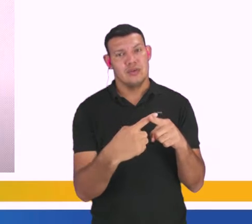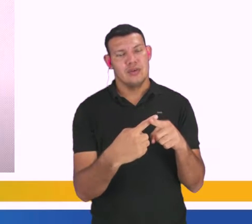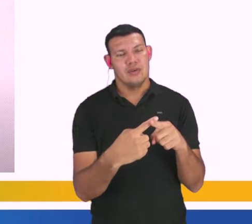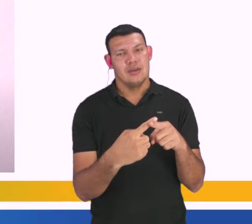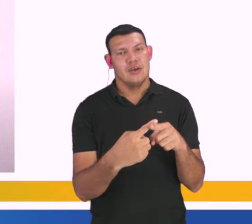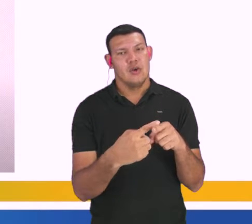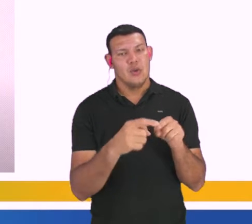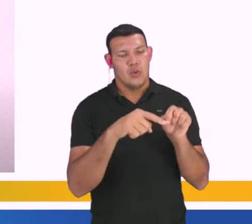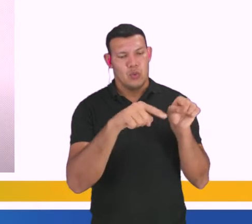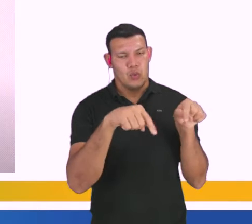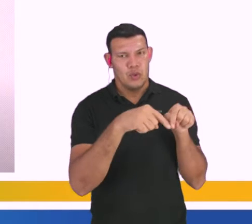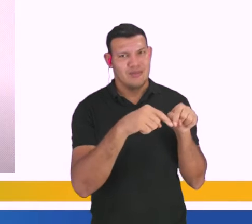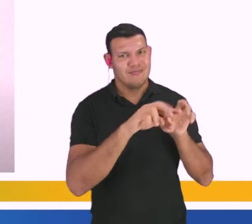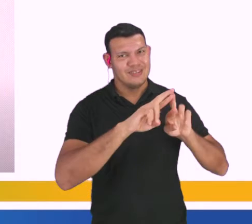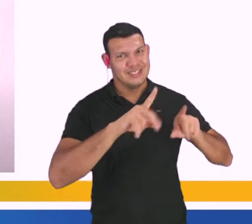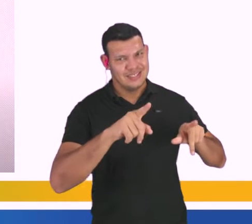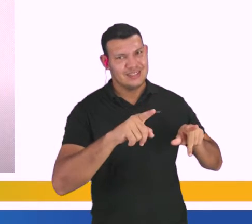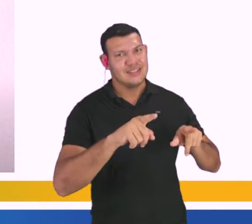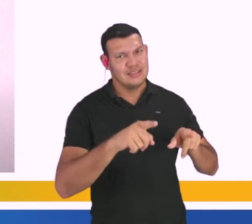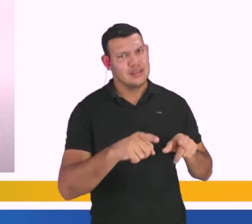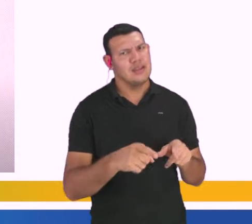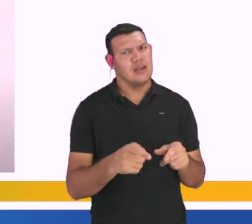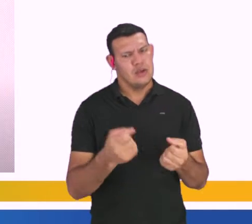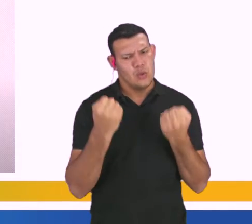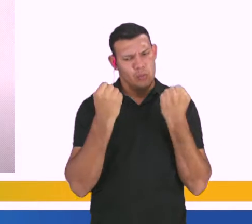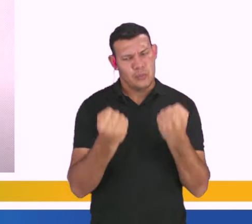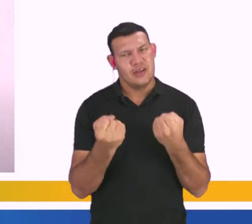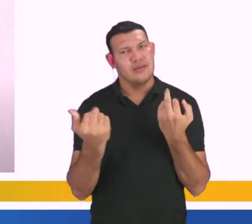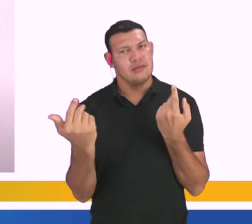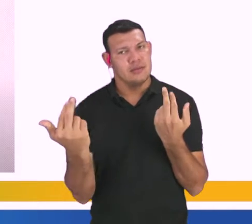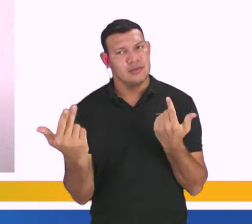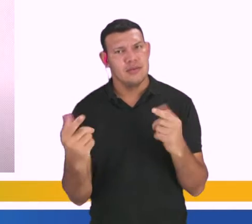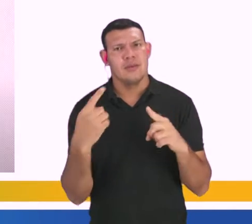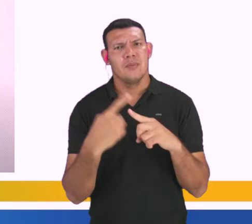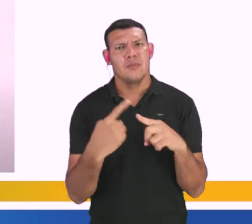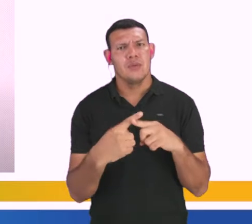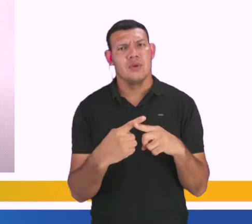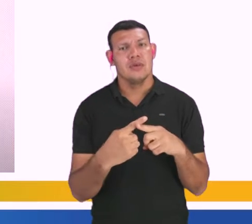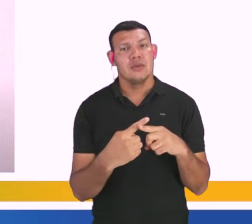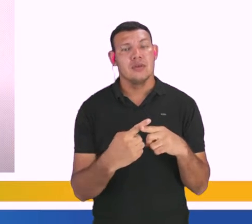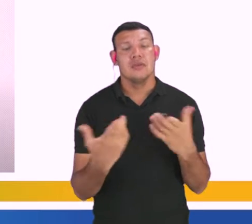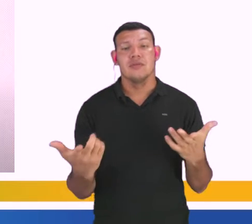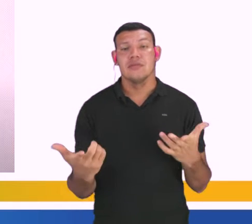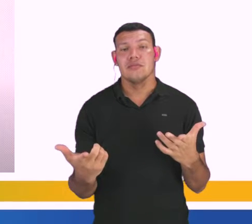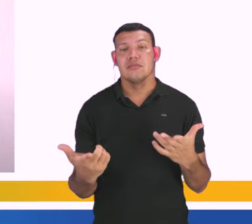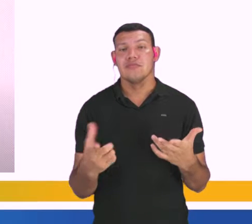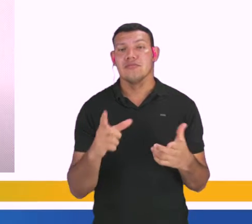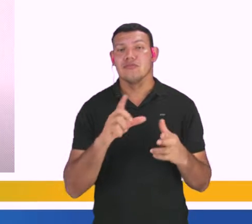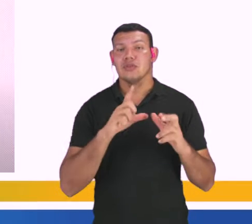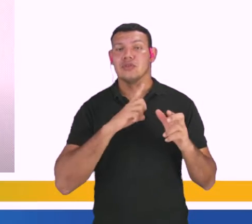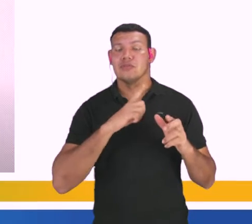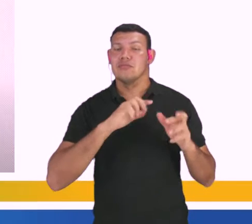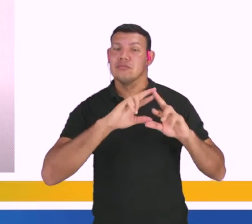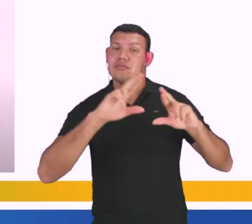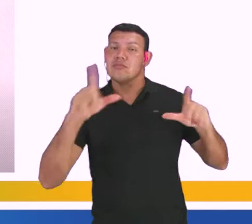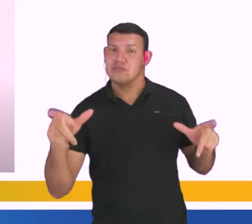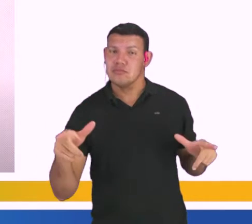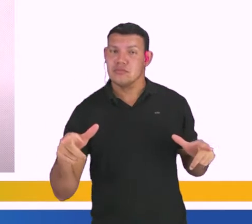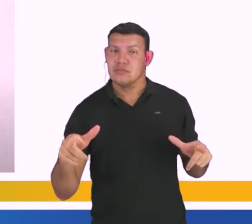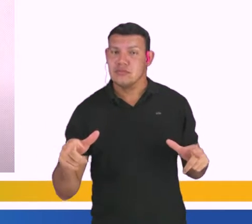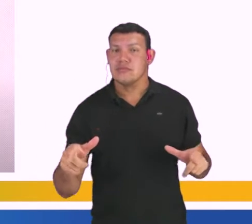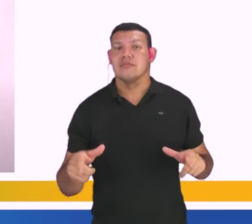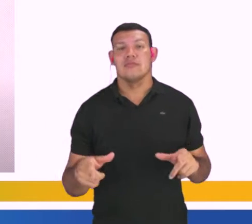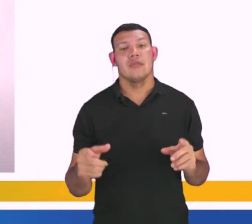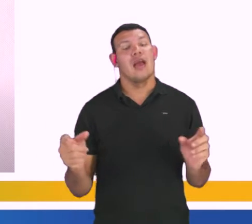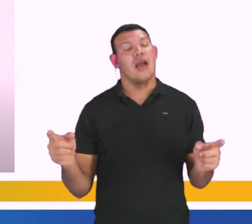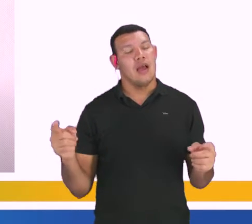é o mesmo material, a densidade deveria ser a mesma. E por que ocasiona então essa diferença de densidade? Isso